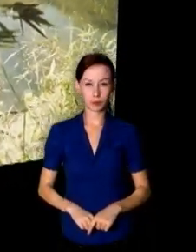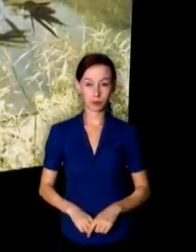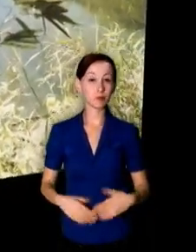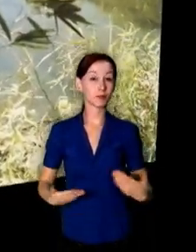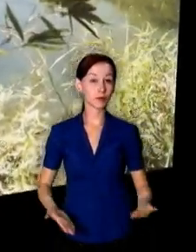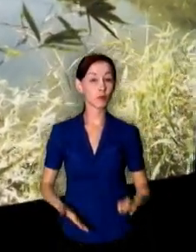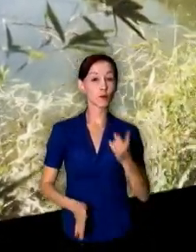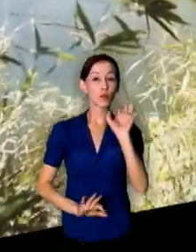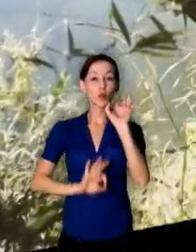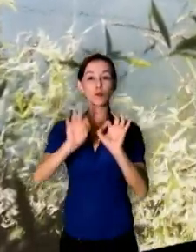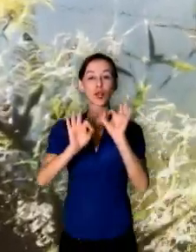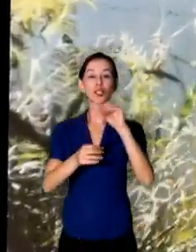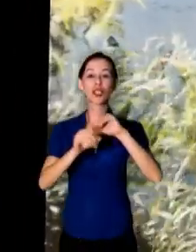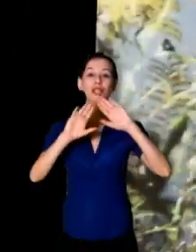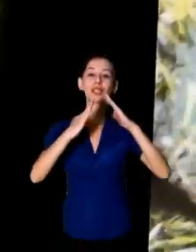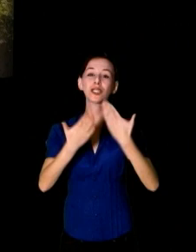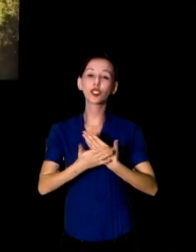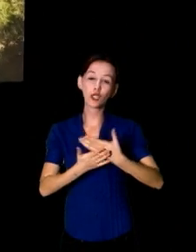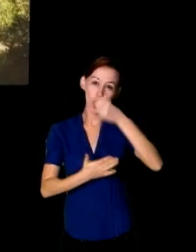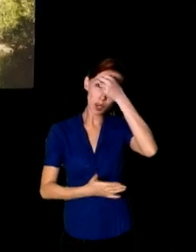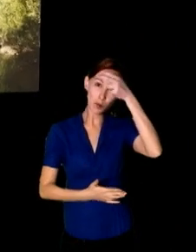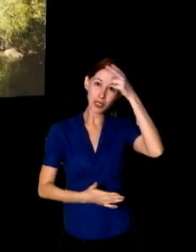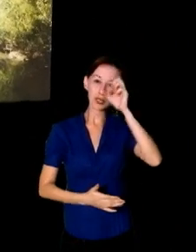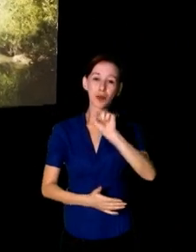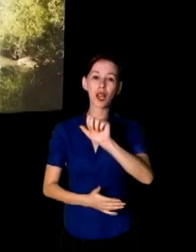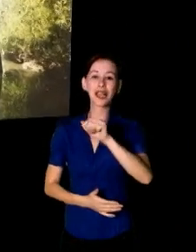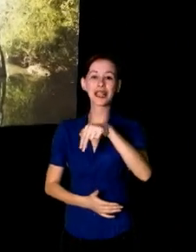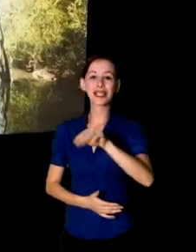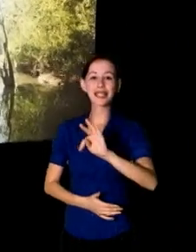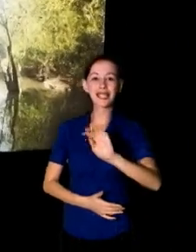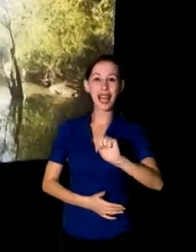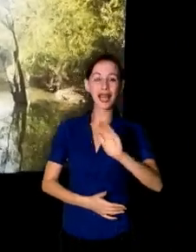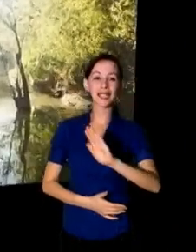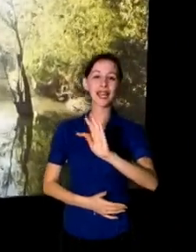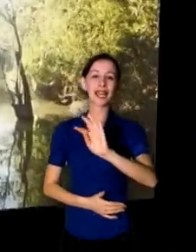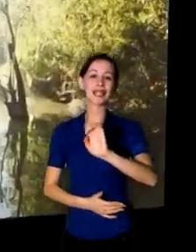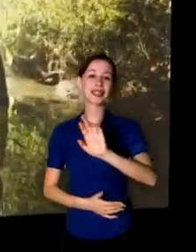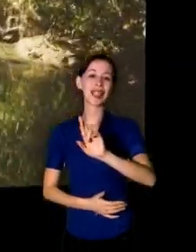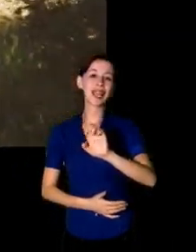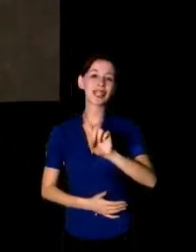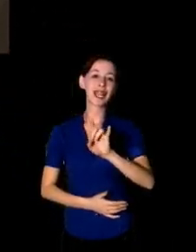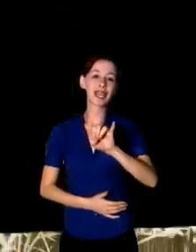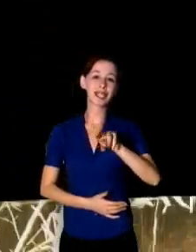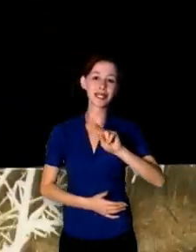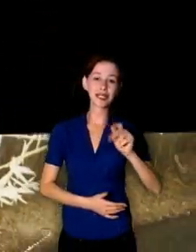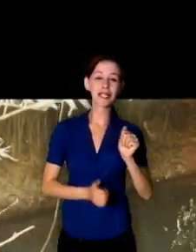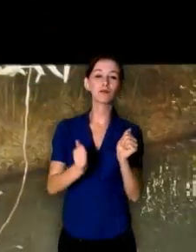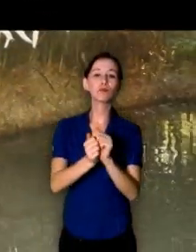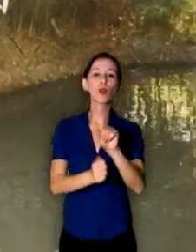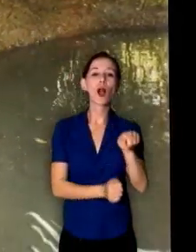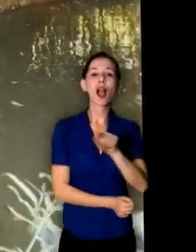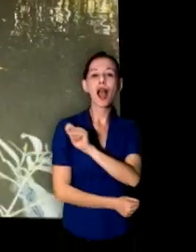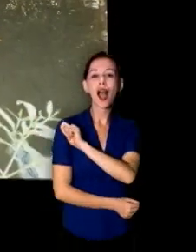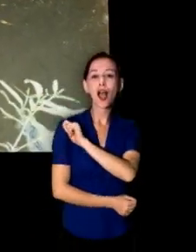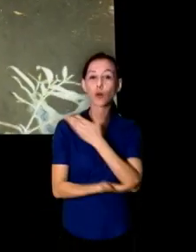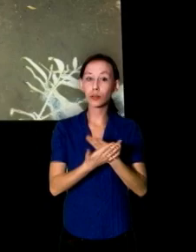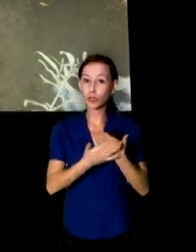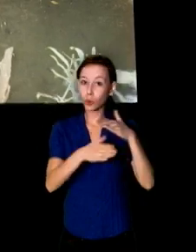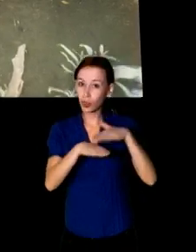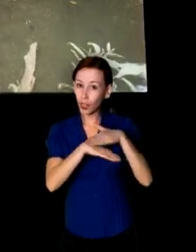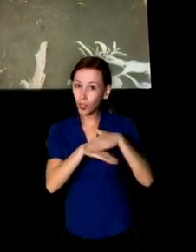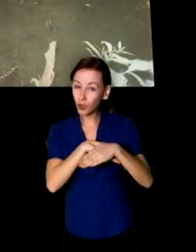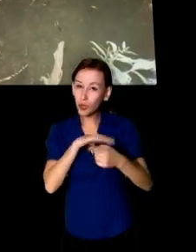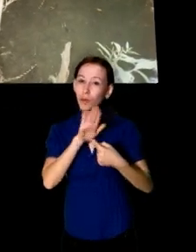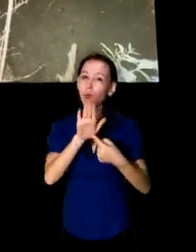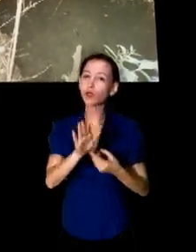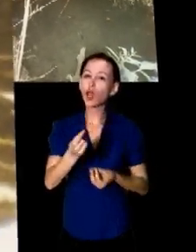Um dos projetos da Escola Municipal Santa Terezinha, desenvolvido com os alunos do curso noturno, abordou a questão da